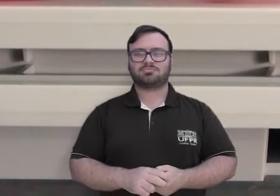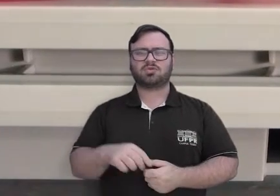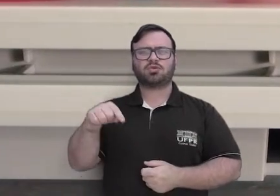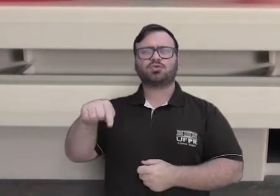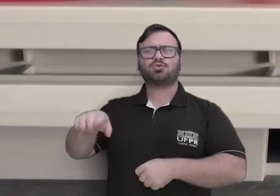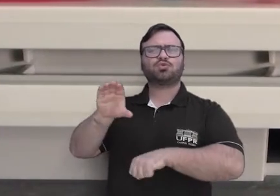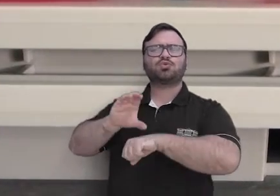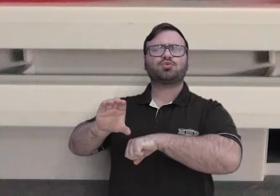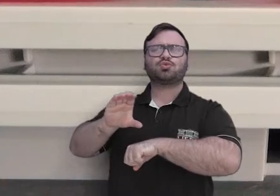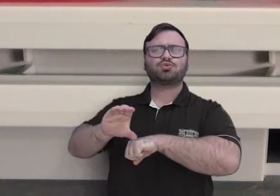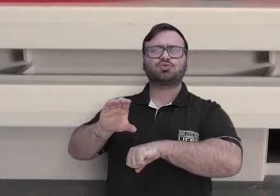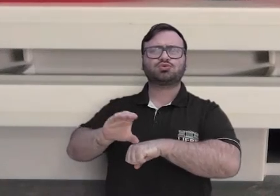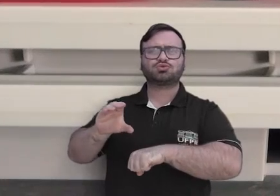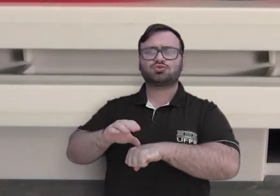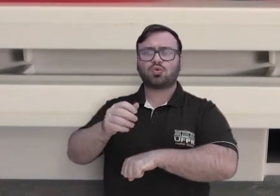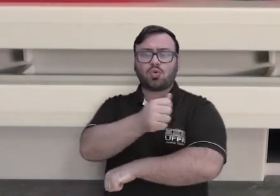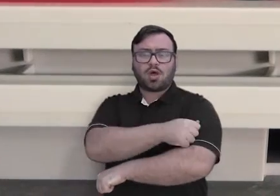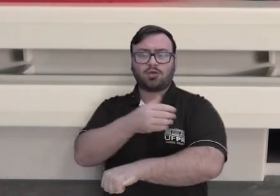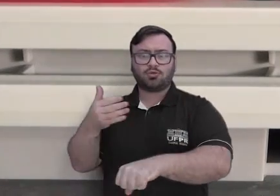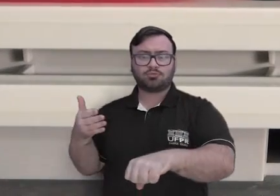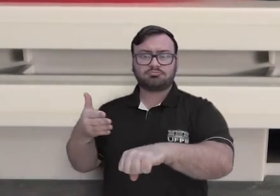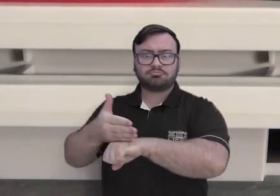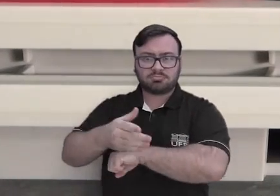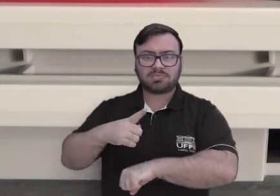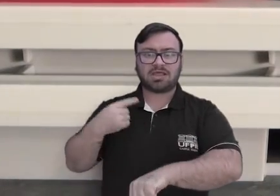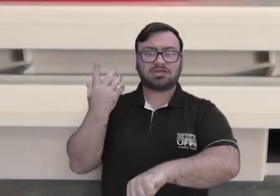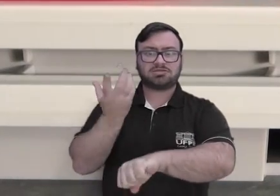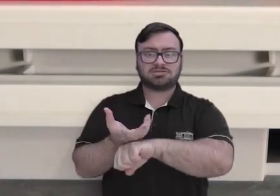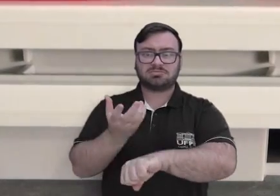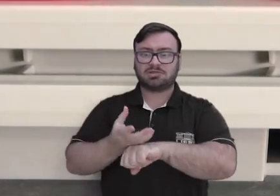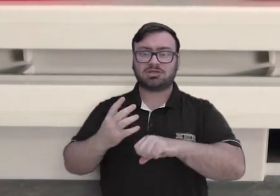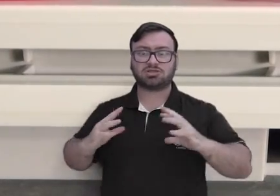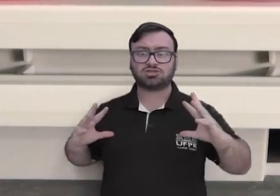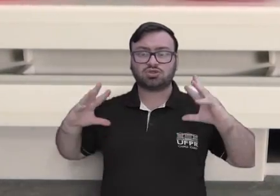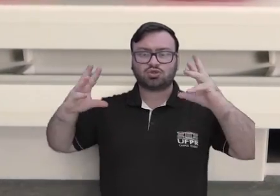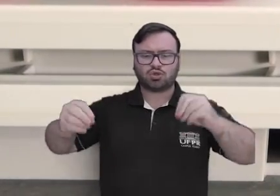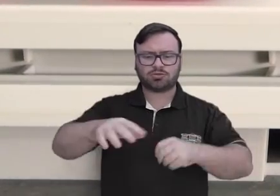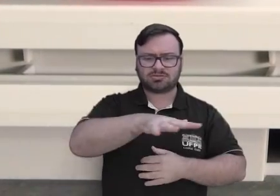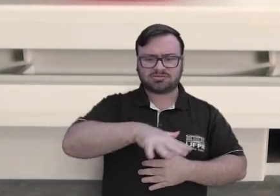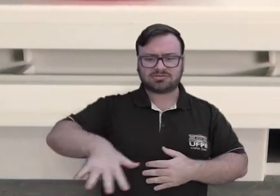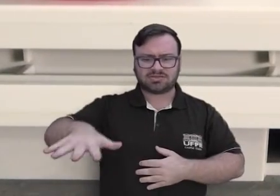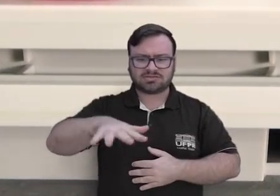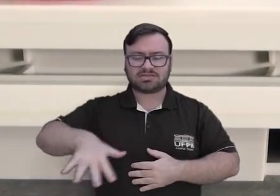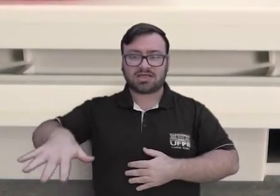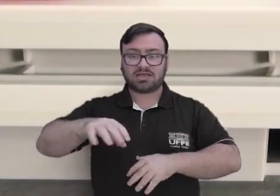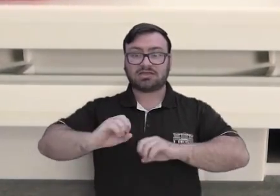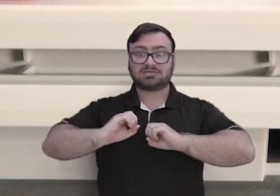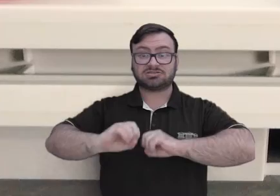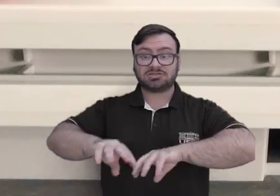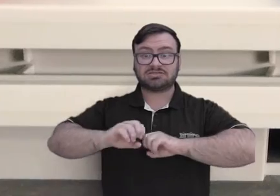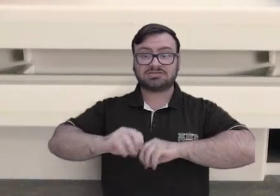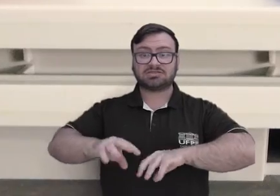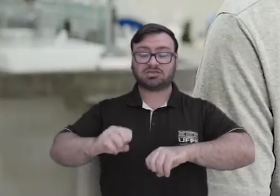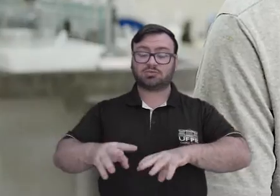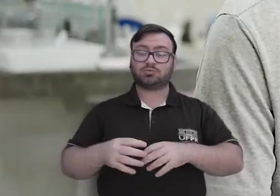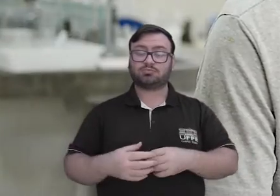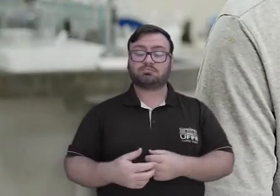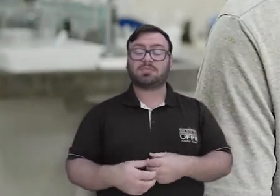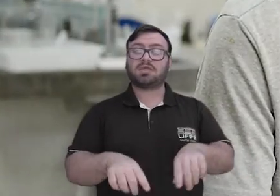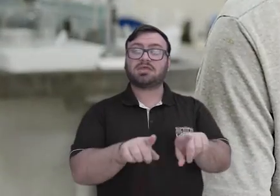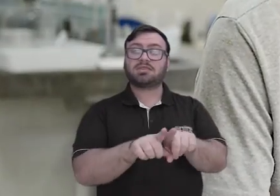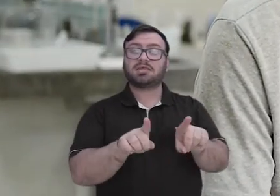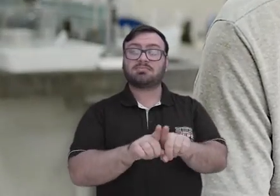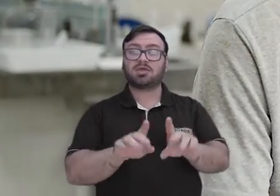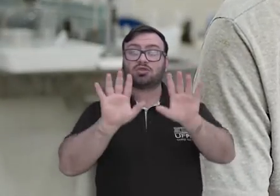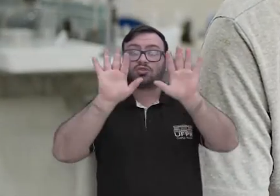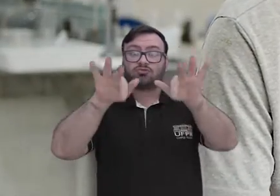Nesse curso, ao ingressar, você faz disciplinas de todas essas áreas, das áreas de ensino também, educação. Ao